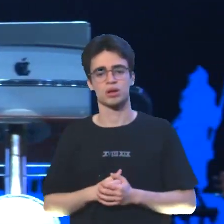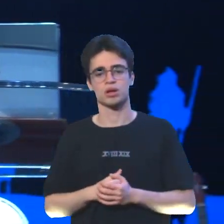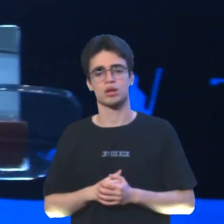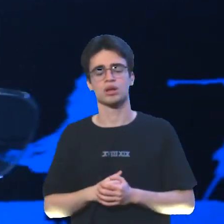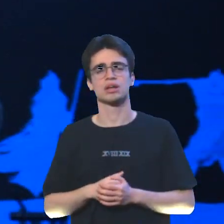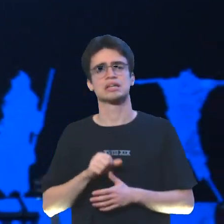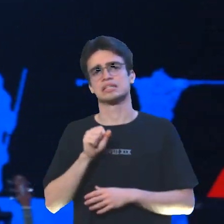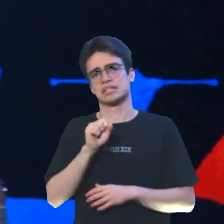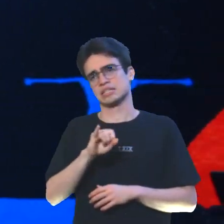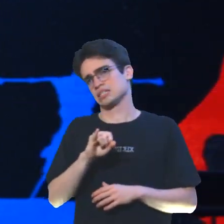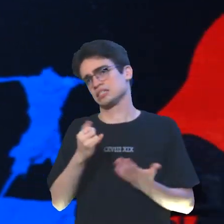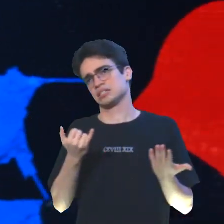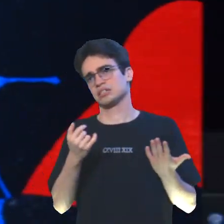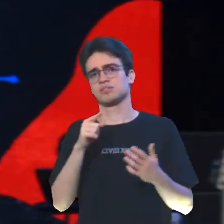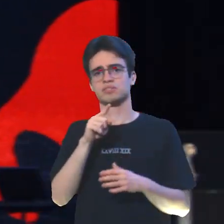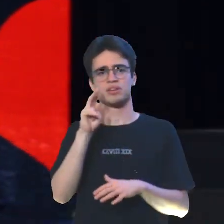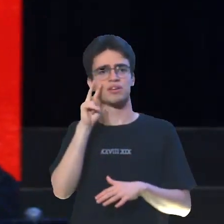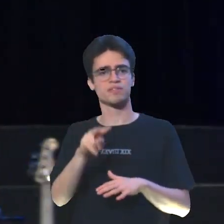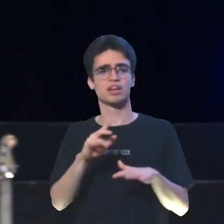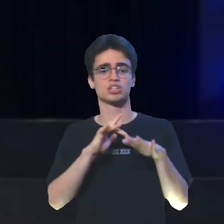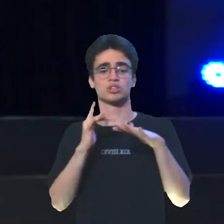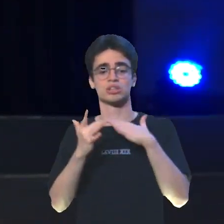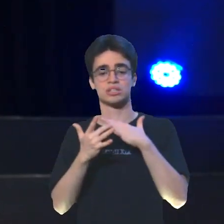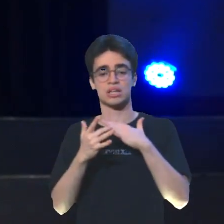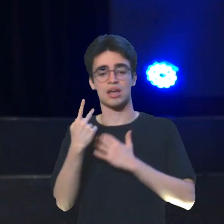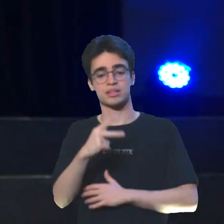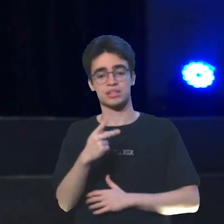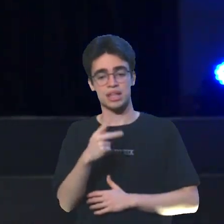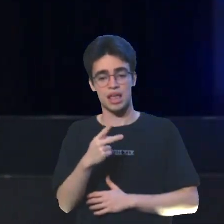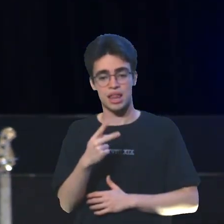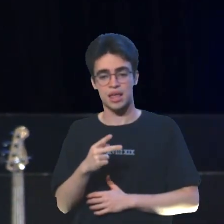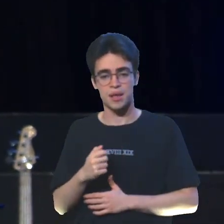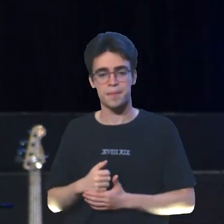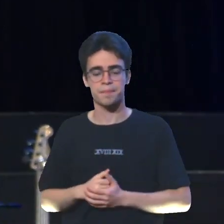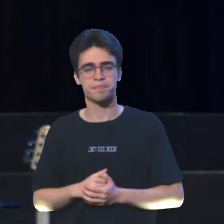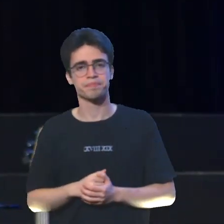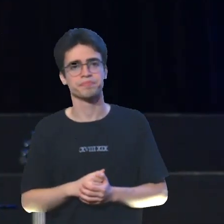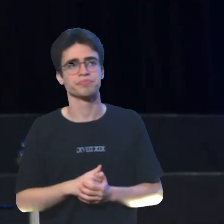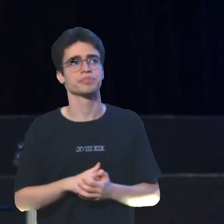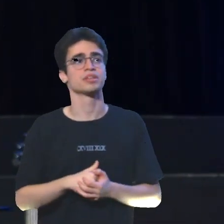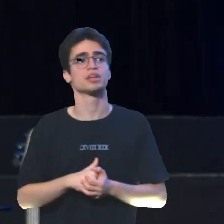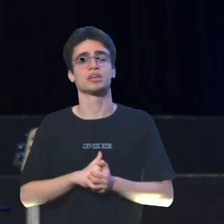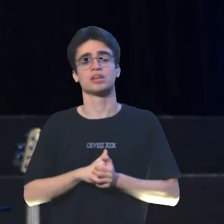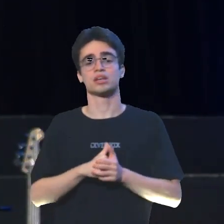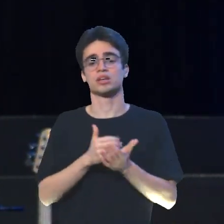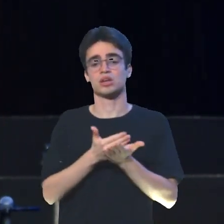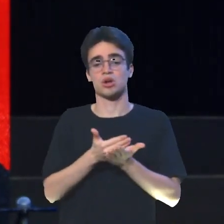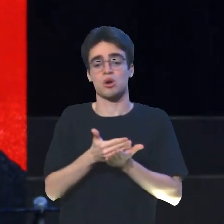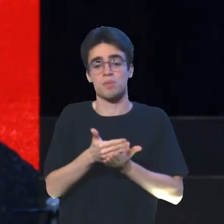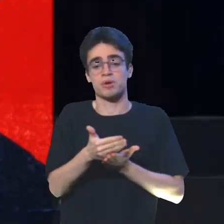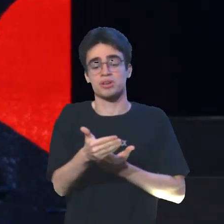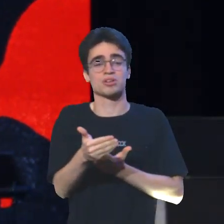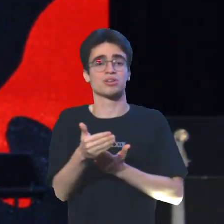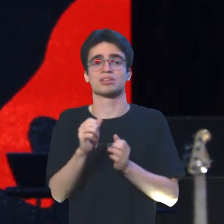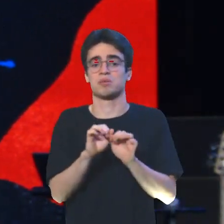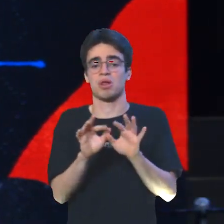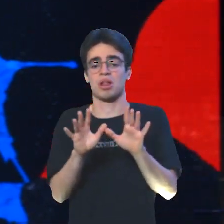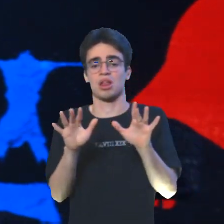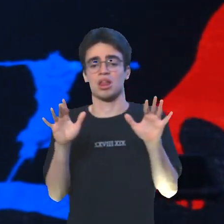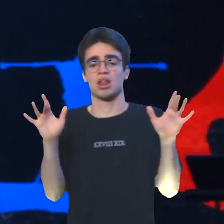se você ver as redes sociais dele, começou a ficar cheia de